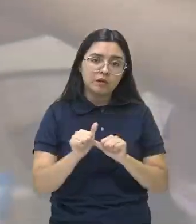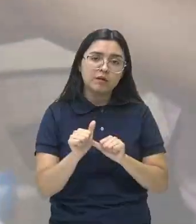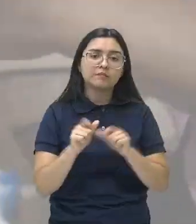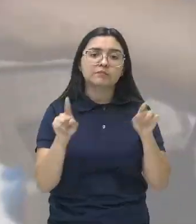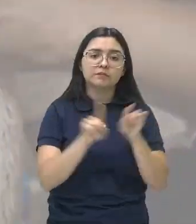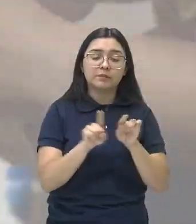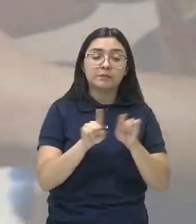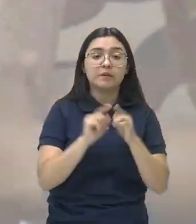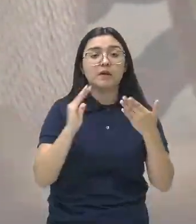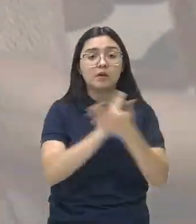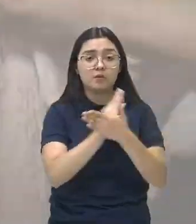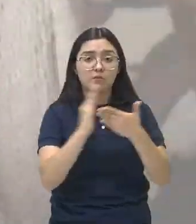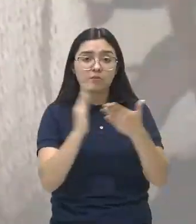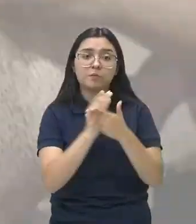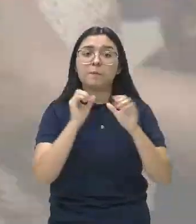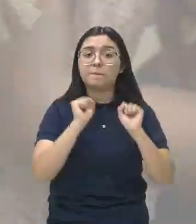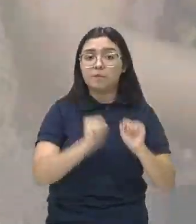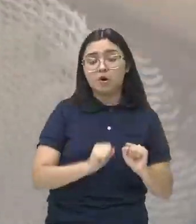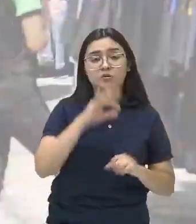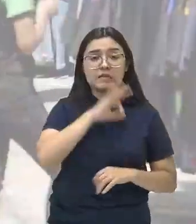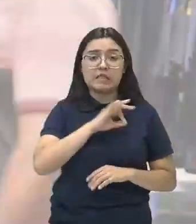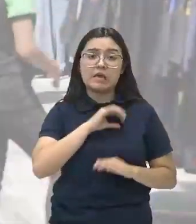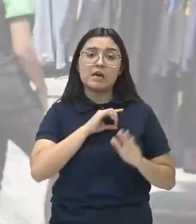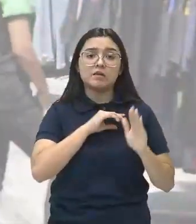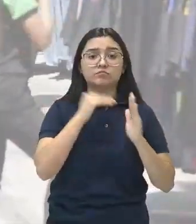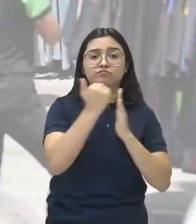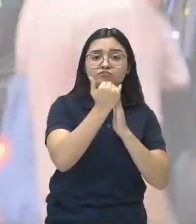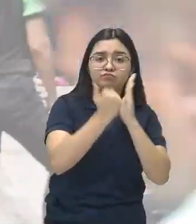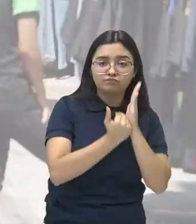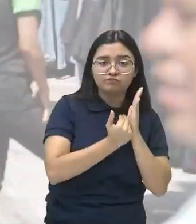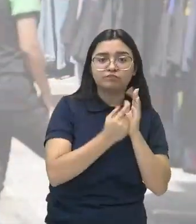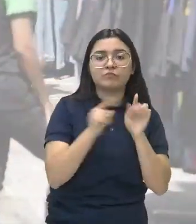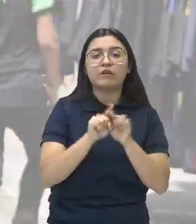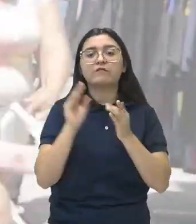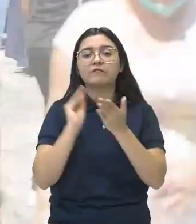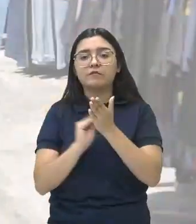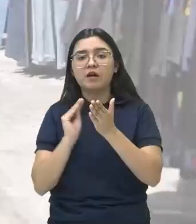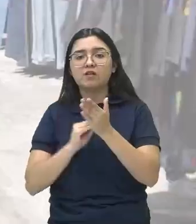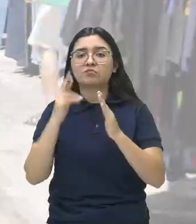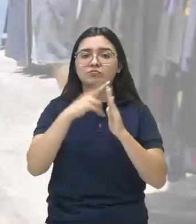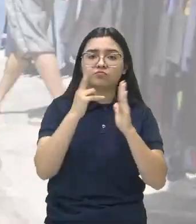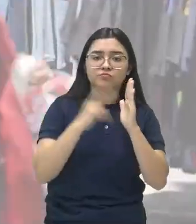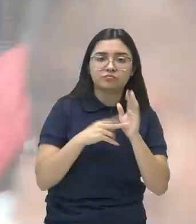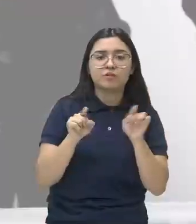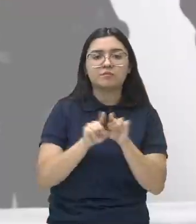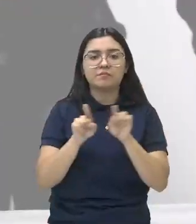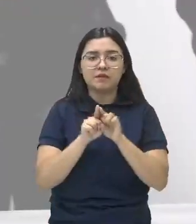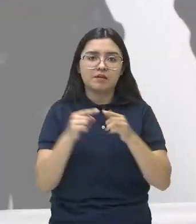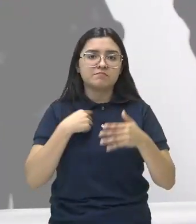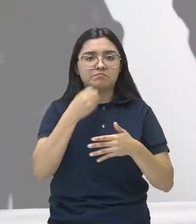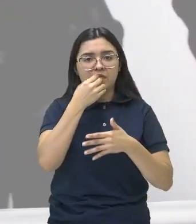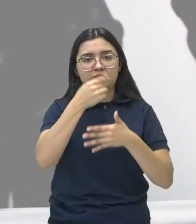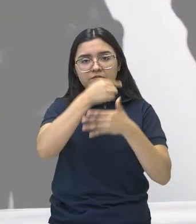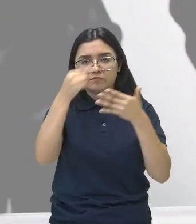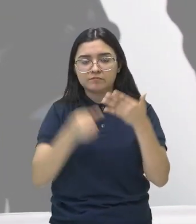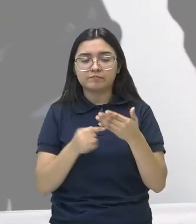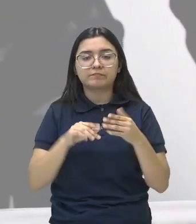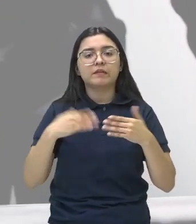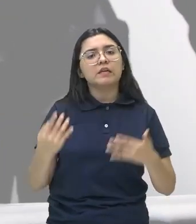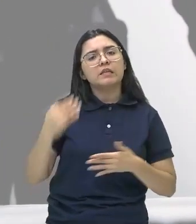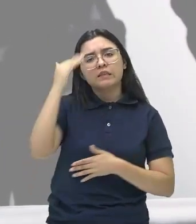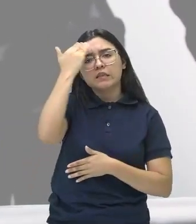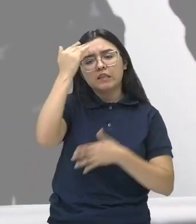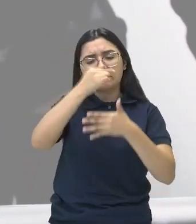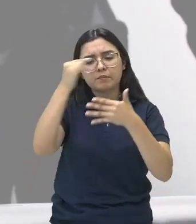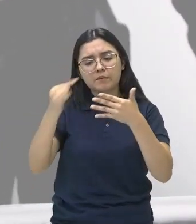em alguns casos, podem ser mais baixos, refletindo a falta de regulamentação e de benefícios. Entender esses fatores